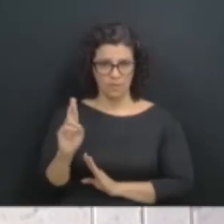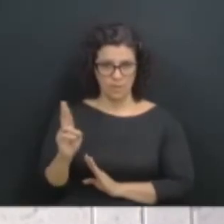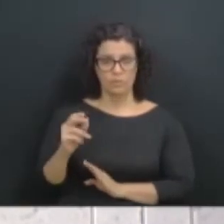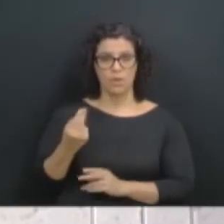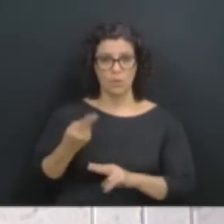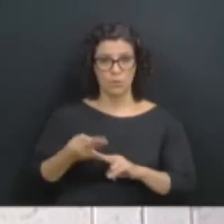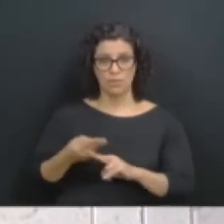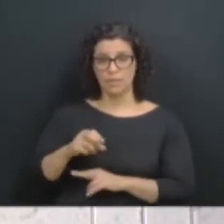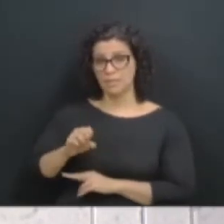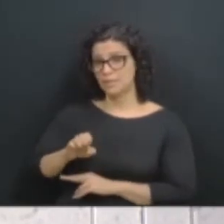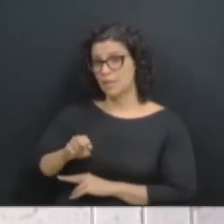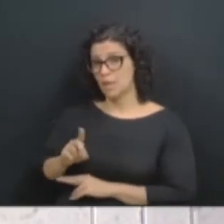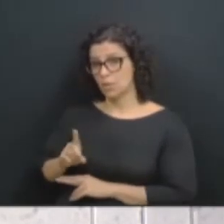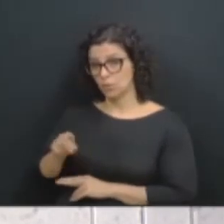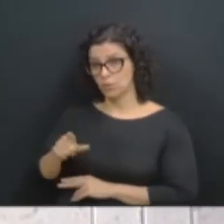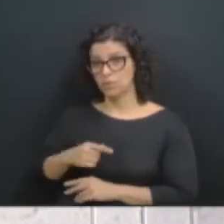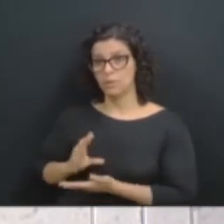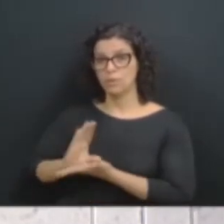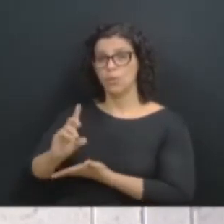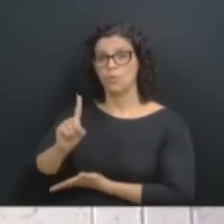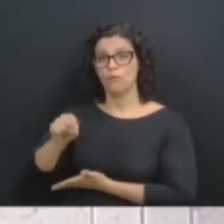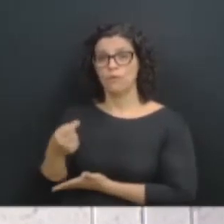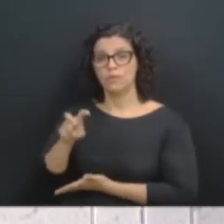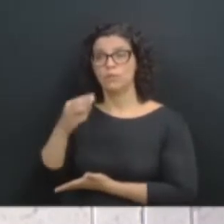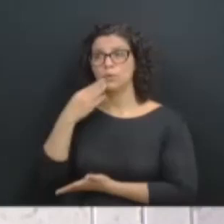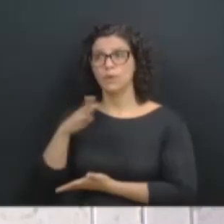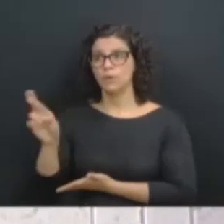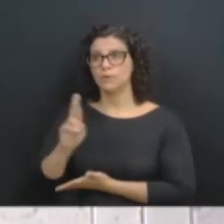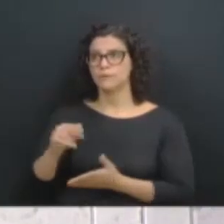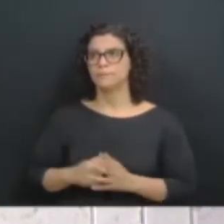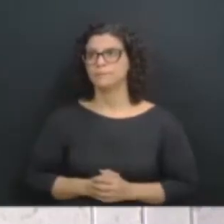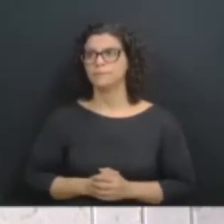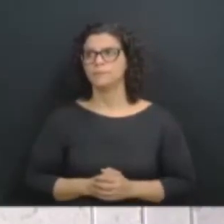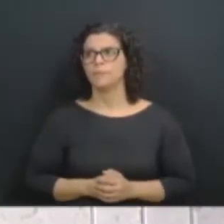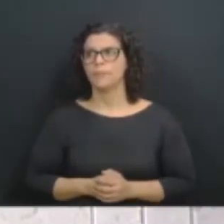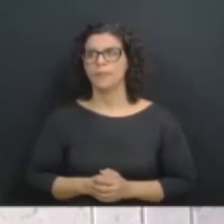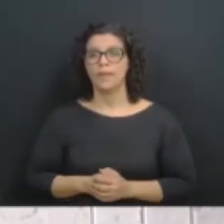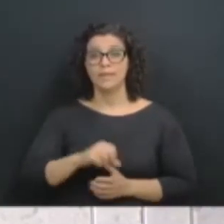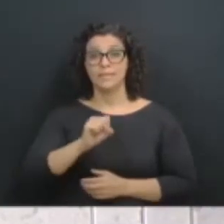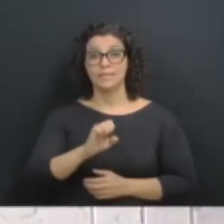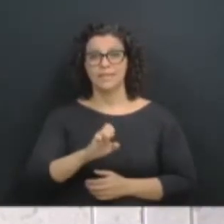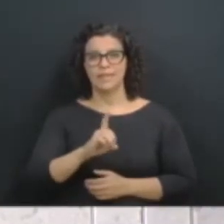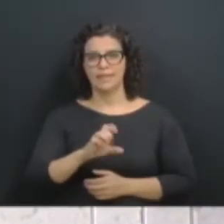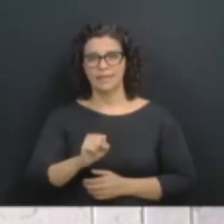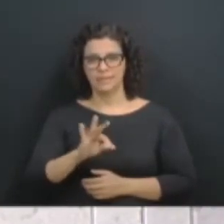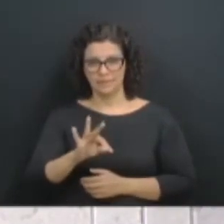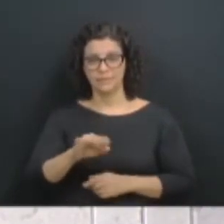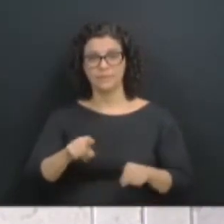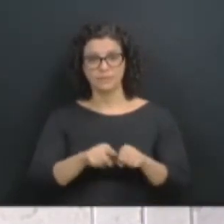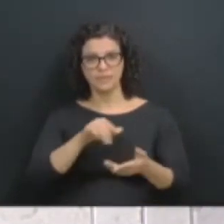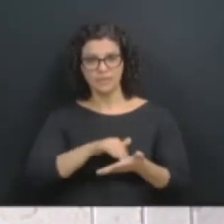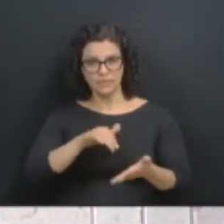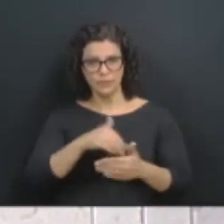foi beneficiada com um orçamento de 1,5 bilhões de reais. A SEDEST, Secretaria